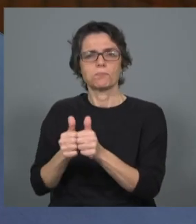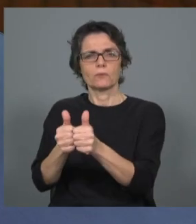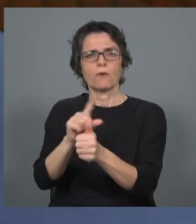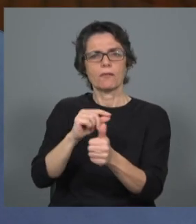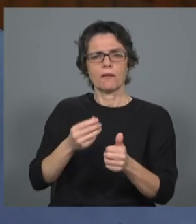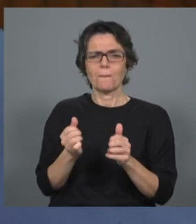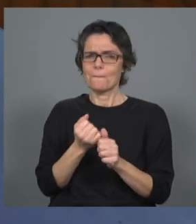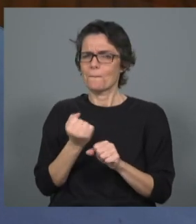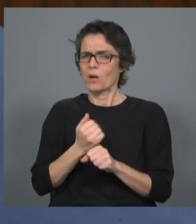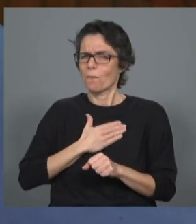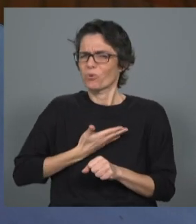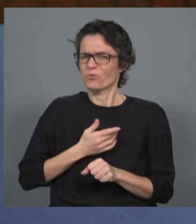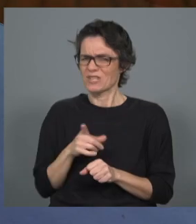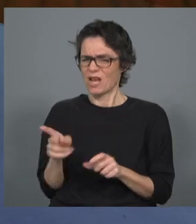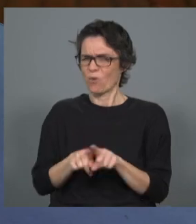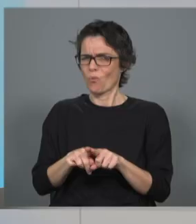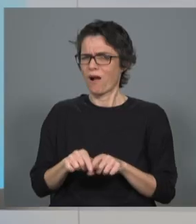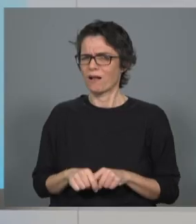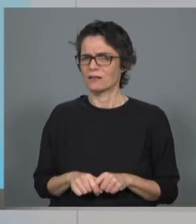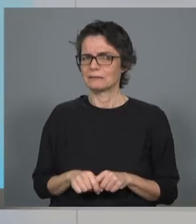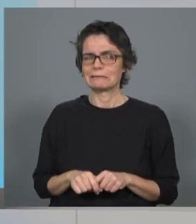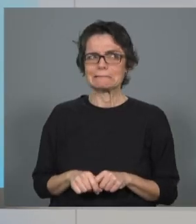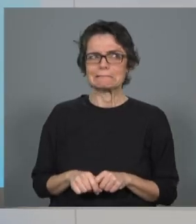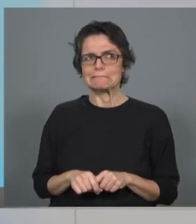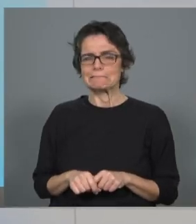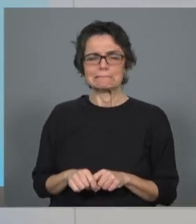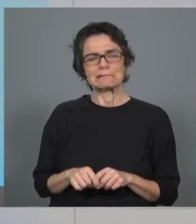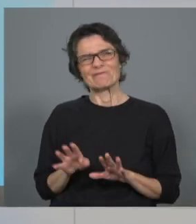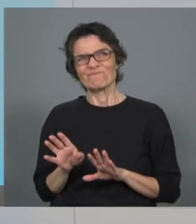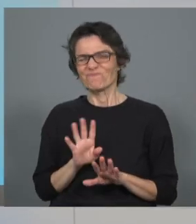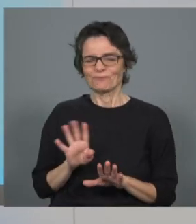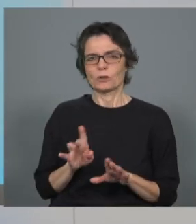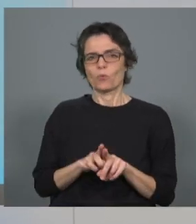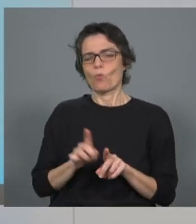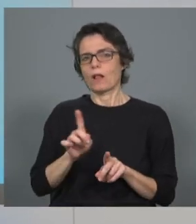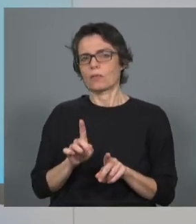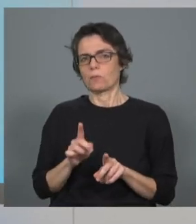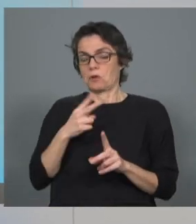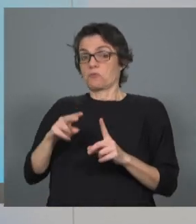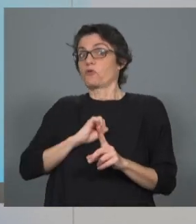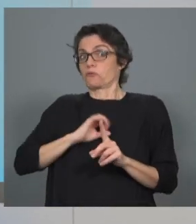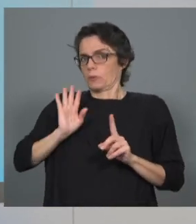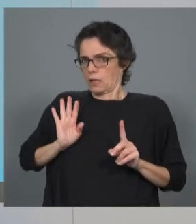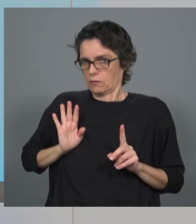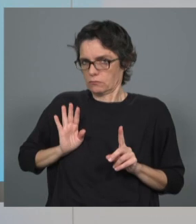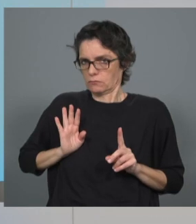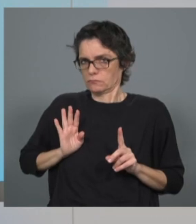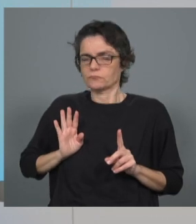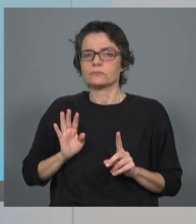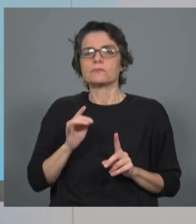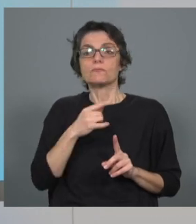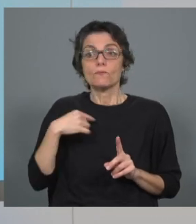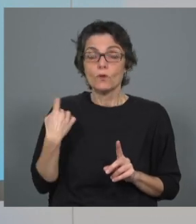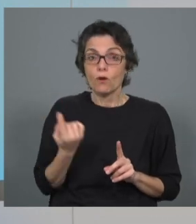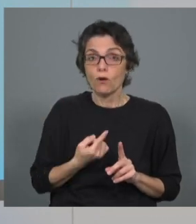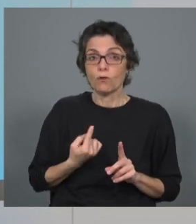que vocação e profissão não são propriamente a mesma coisa, pelo menos no meu ponto de vista. Creio que nós somos chamados